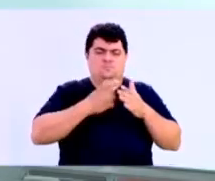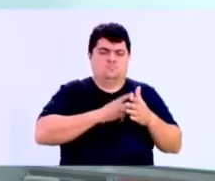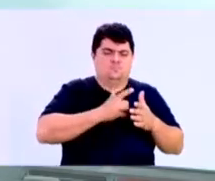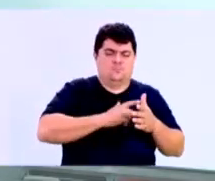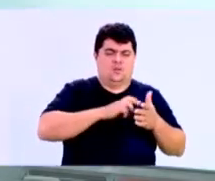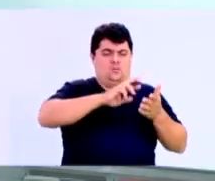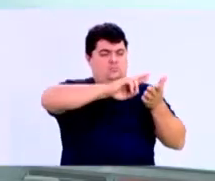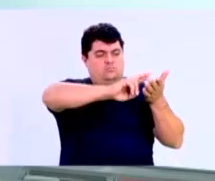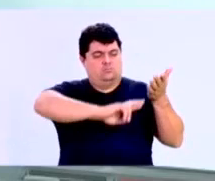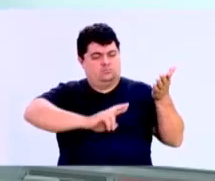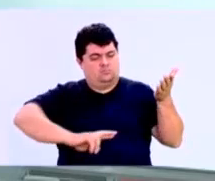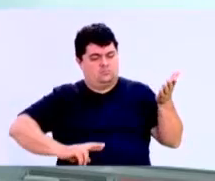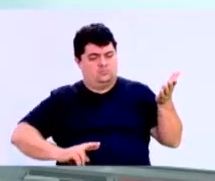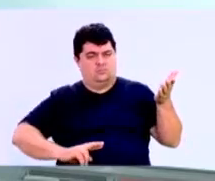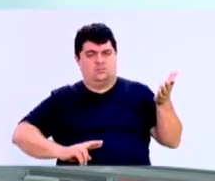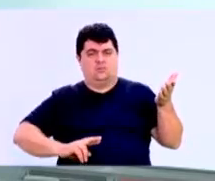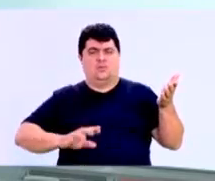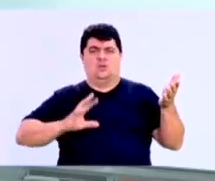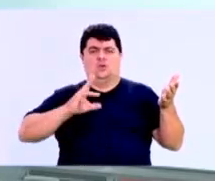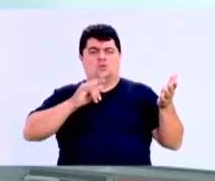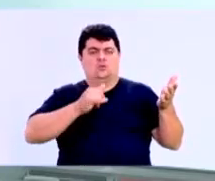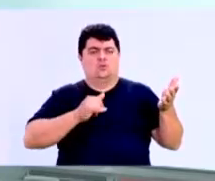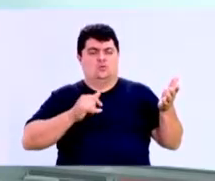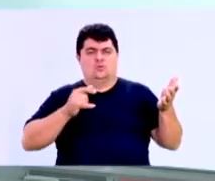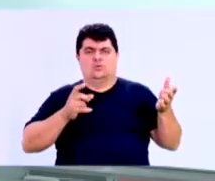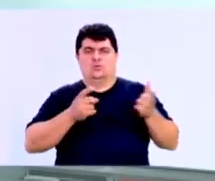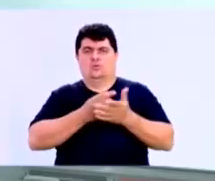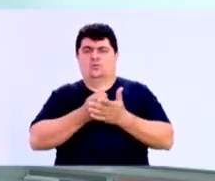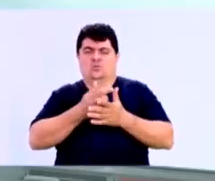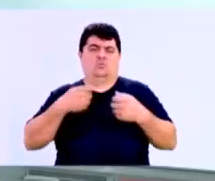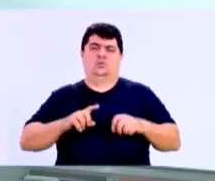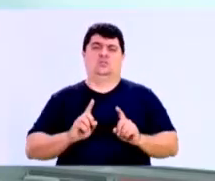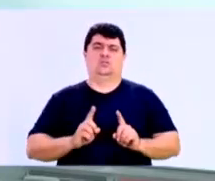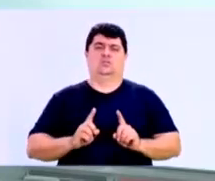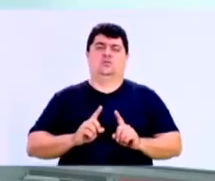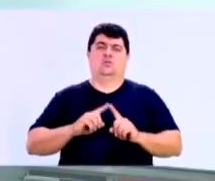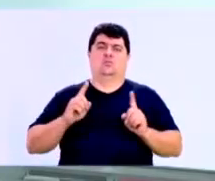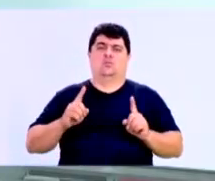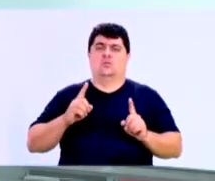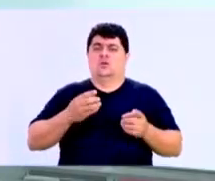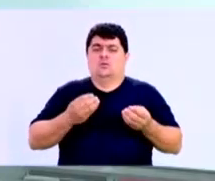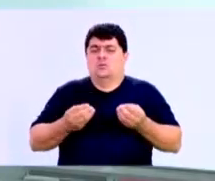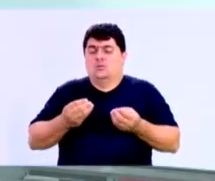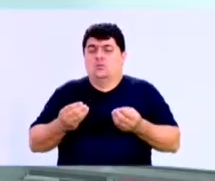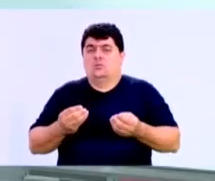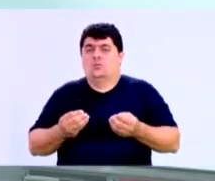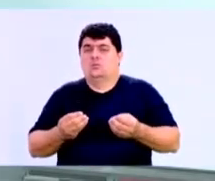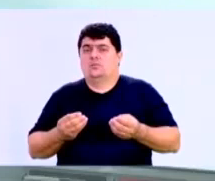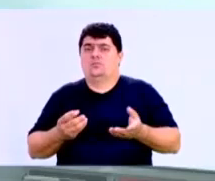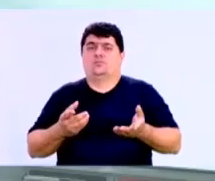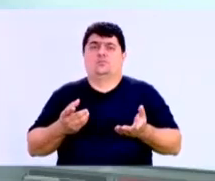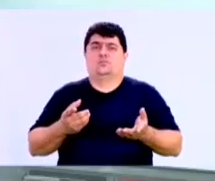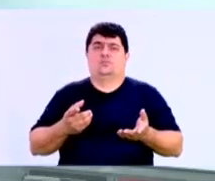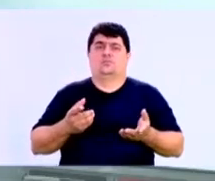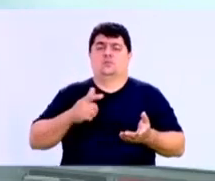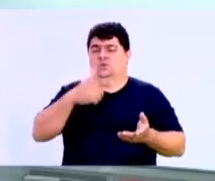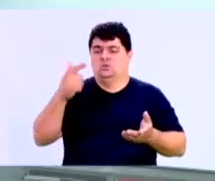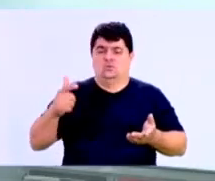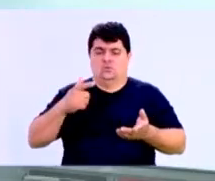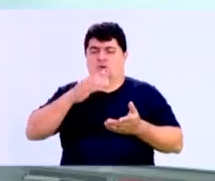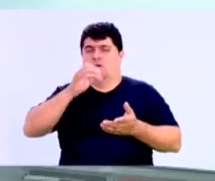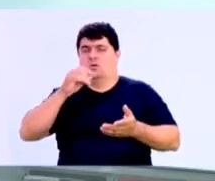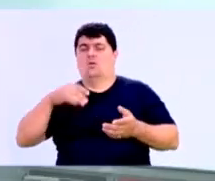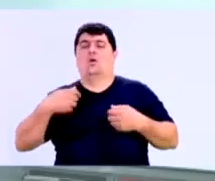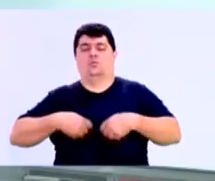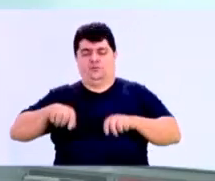relatório separado, colocado todos os valores das compras dele, eu não preciso calcular. Ah, mas eu vou fazer, a empresa não tem o cálculo de compras, aí